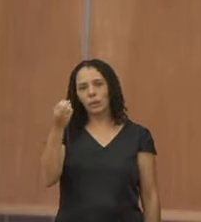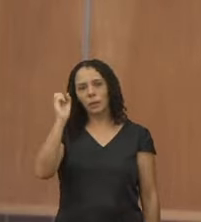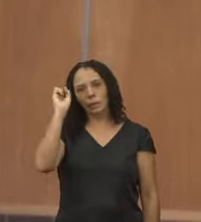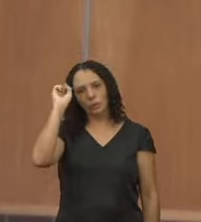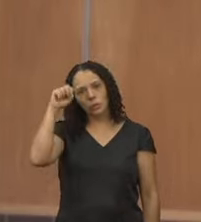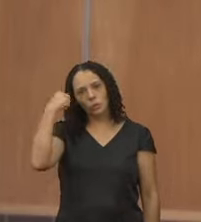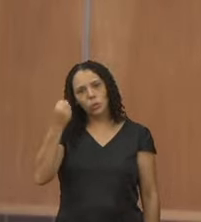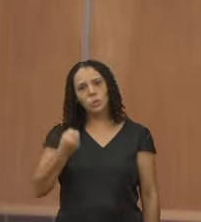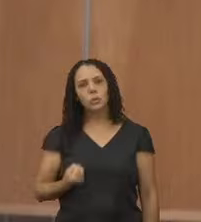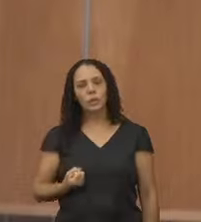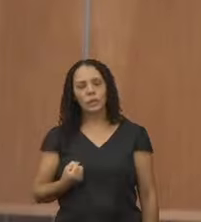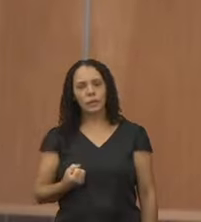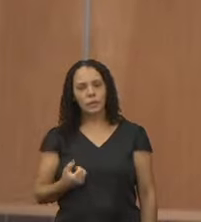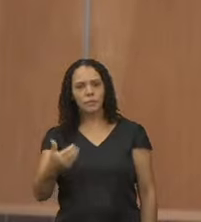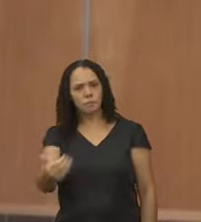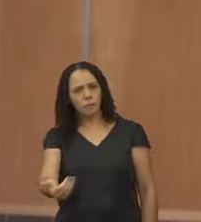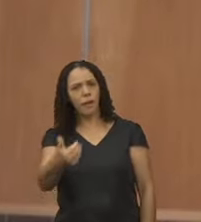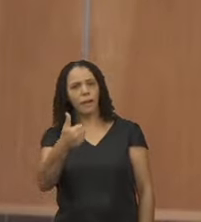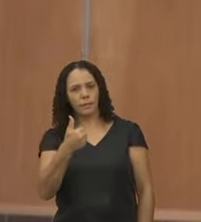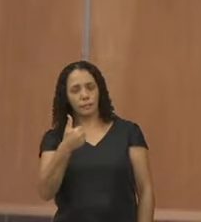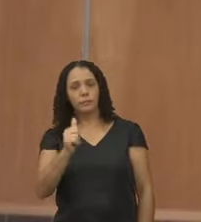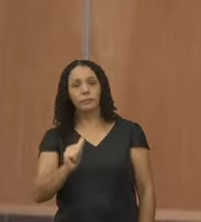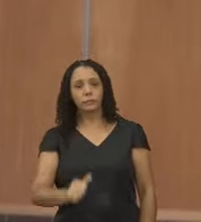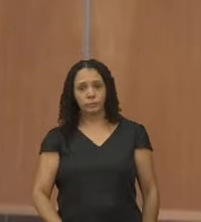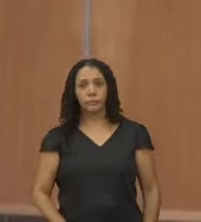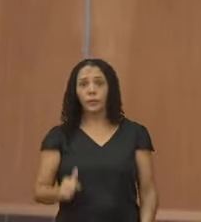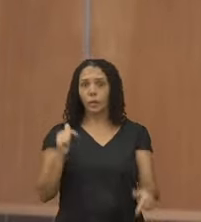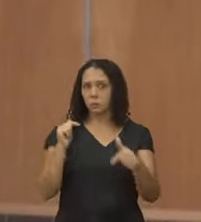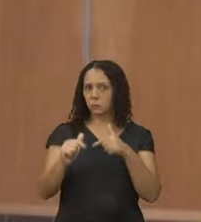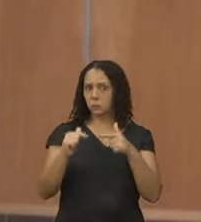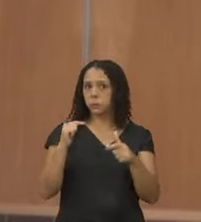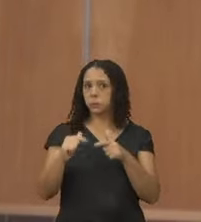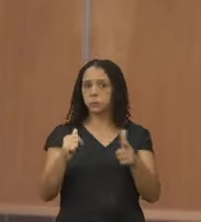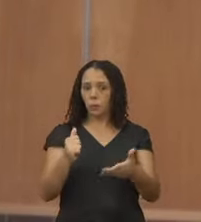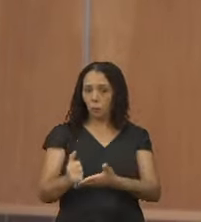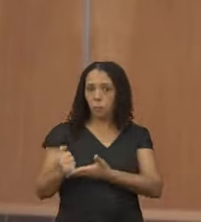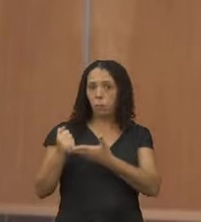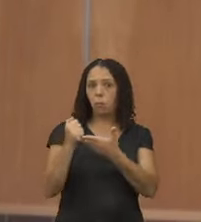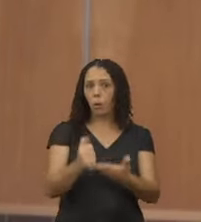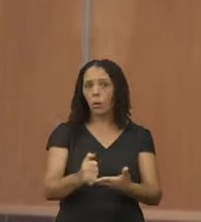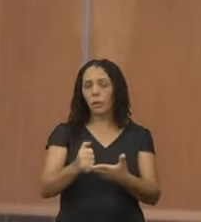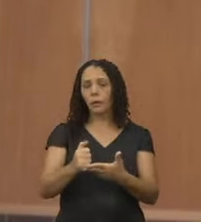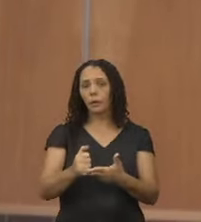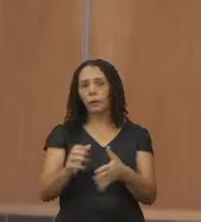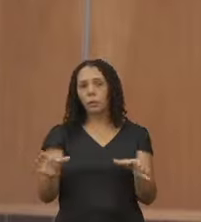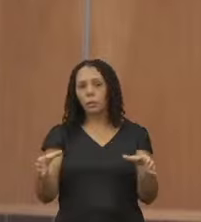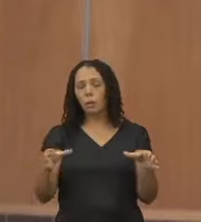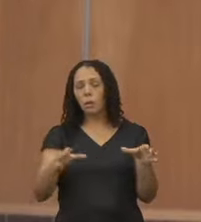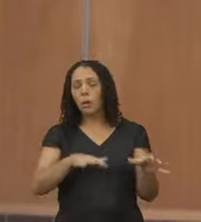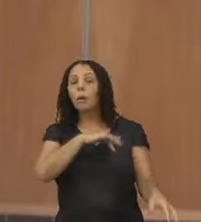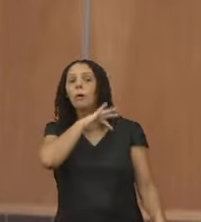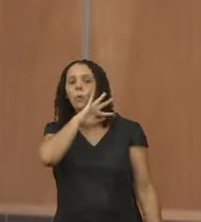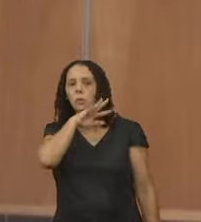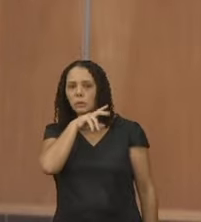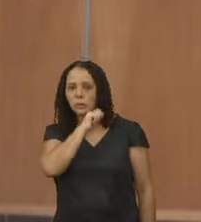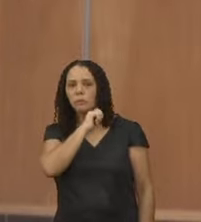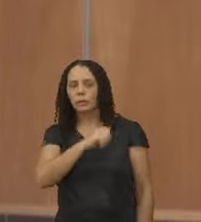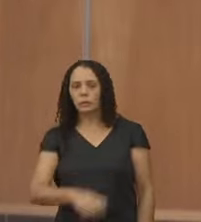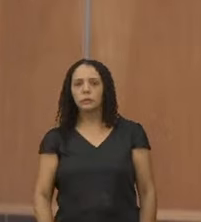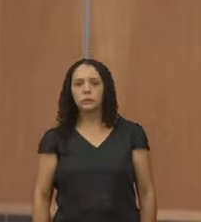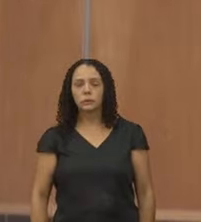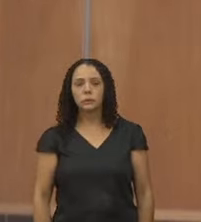amiga Sônia da Patas, que está aqui também, que trabalha muito em defesa dos animais, e que no legado de